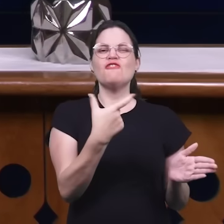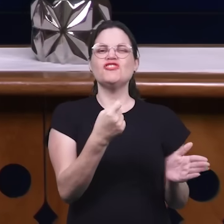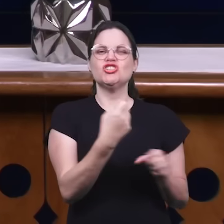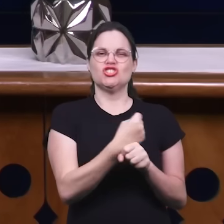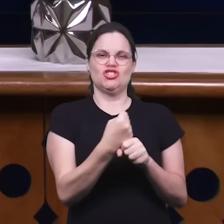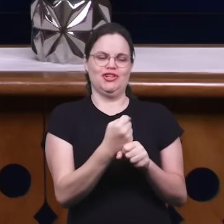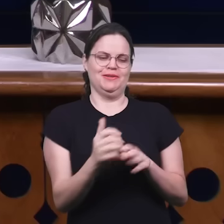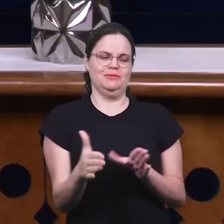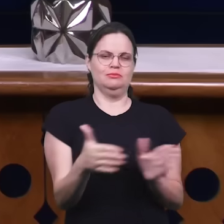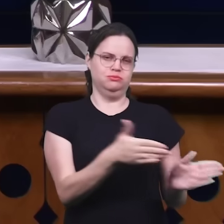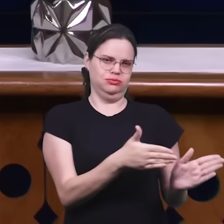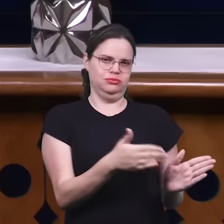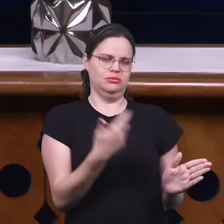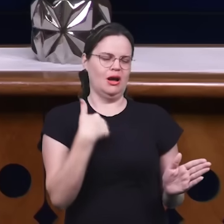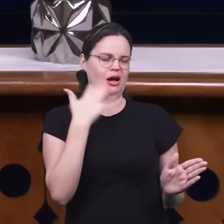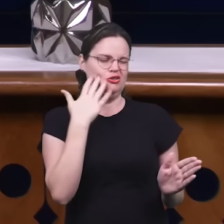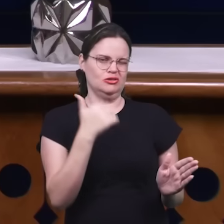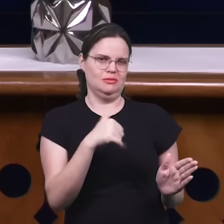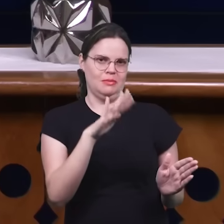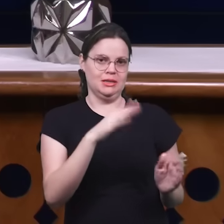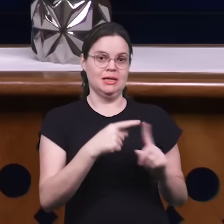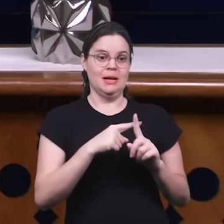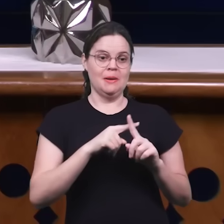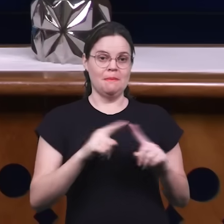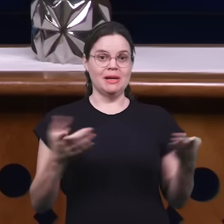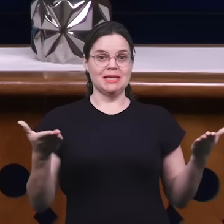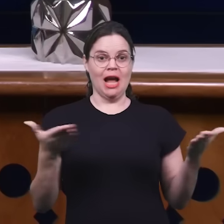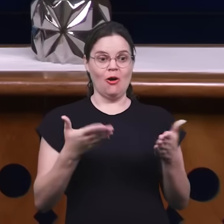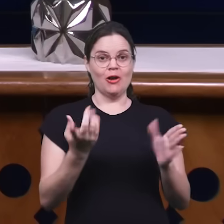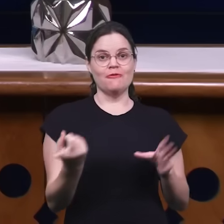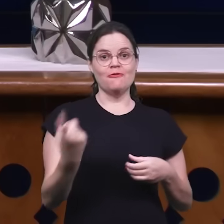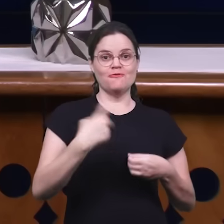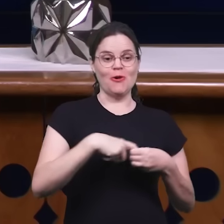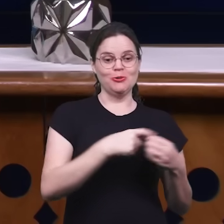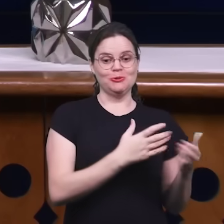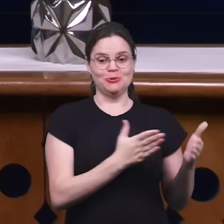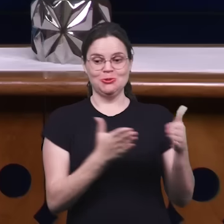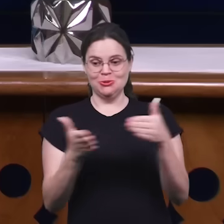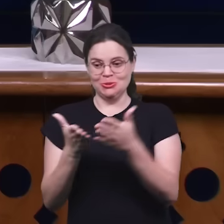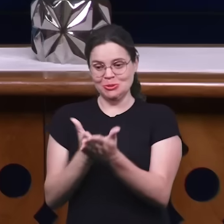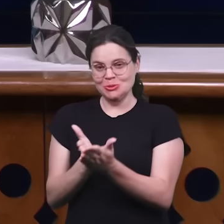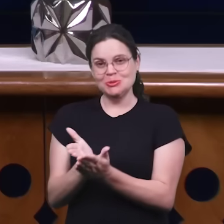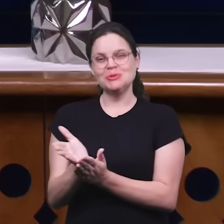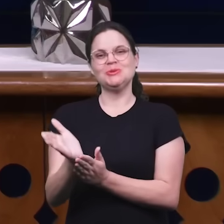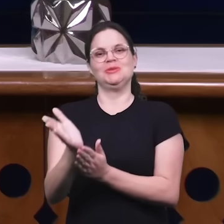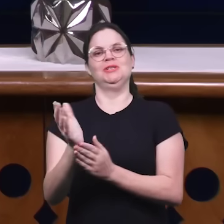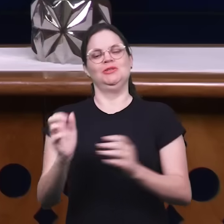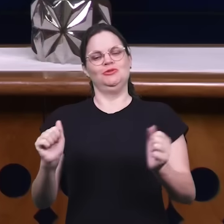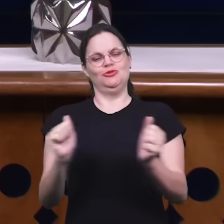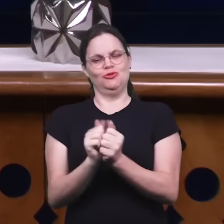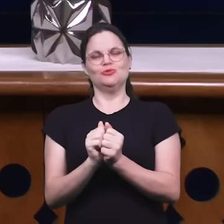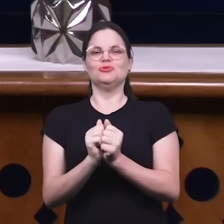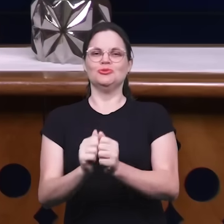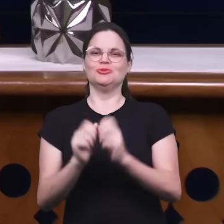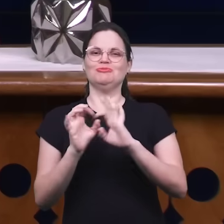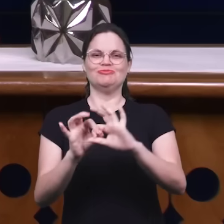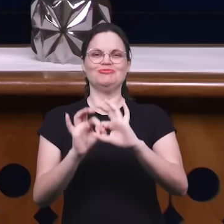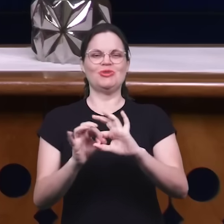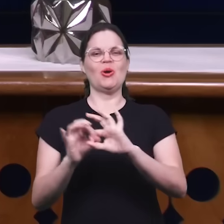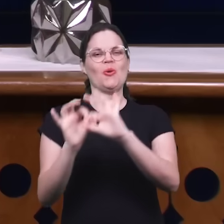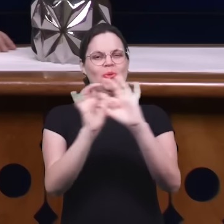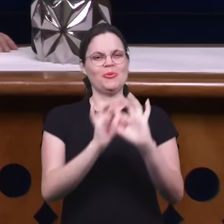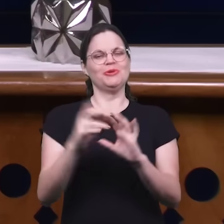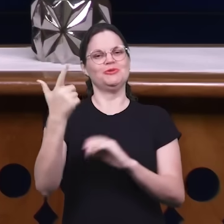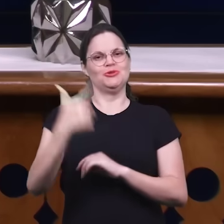mais. Mas esse irmão tem sido convidado, né, pelo Senhor a uma vida no corpo em oração. E ele disse: pastor,